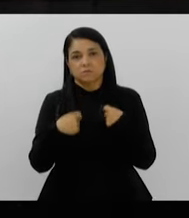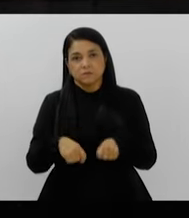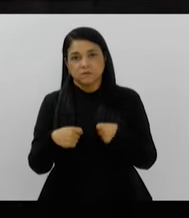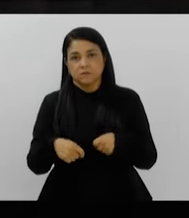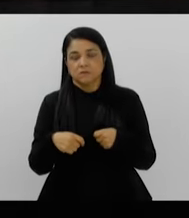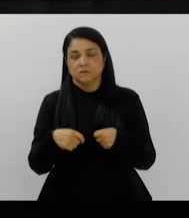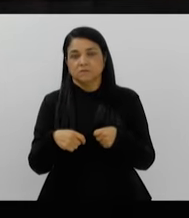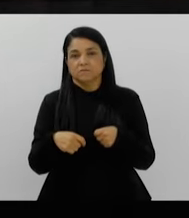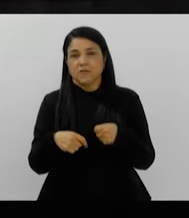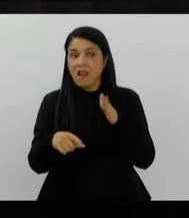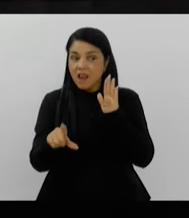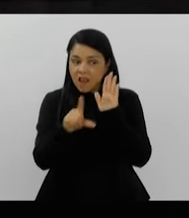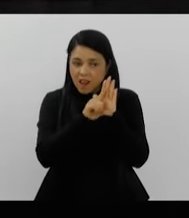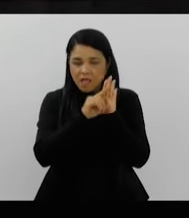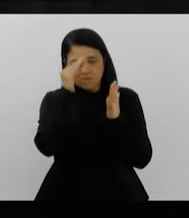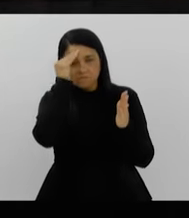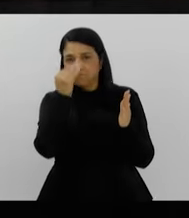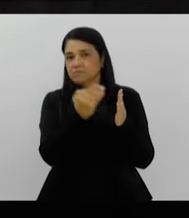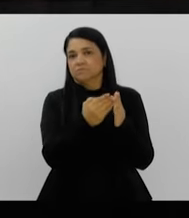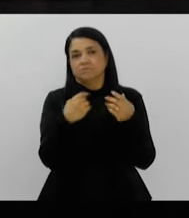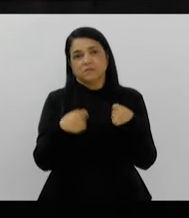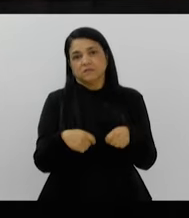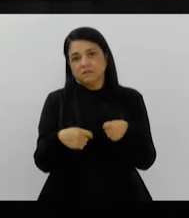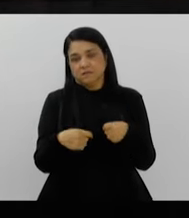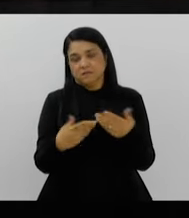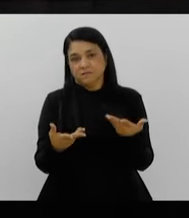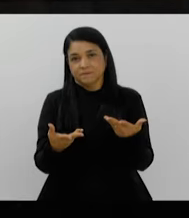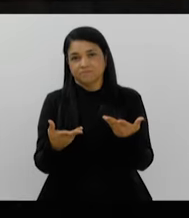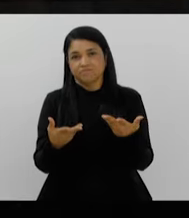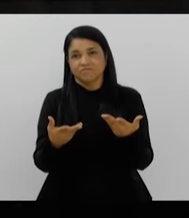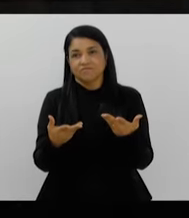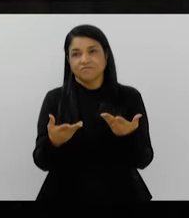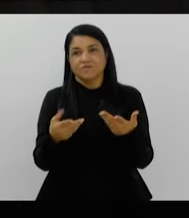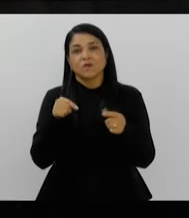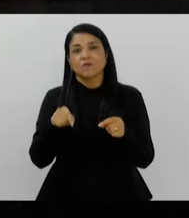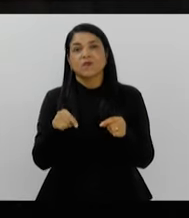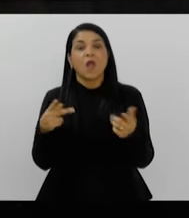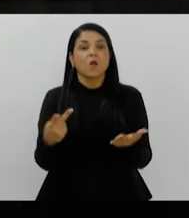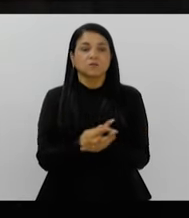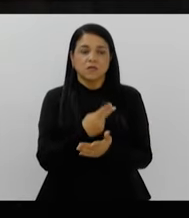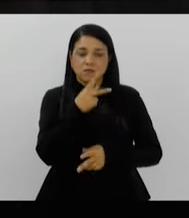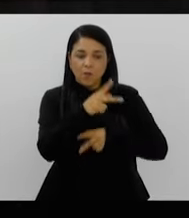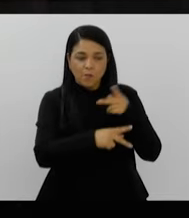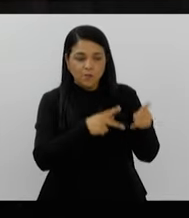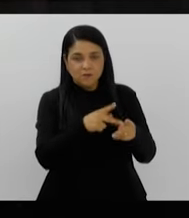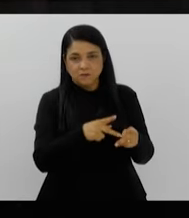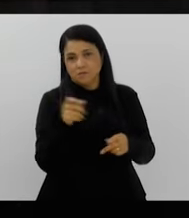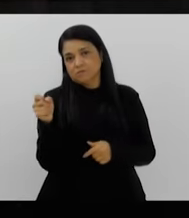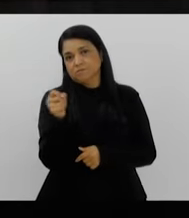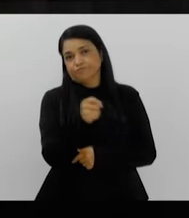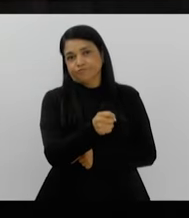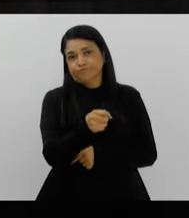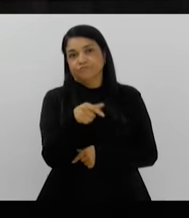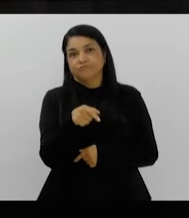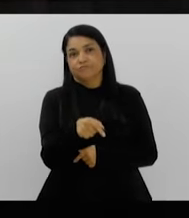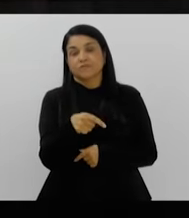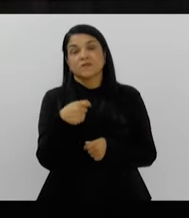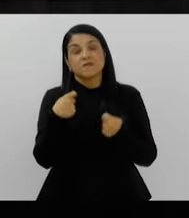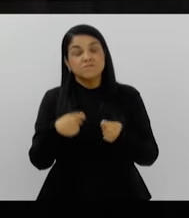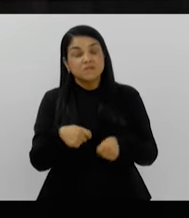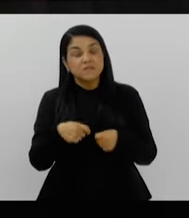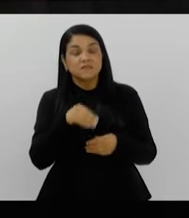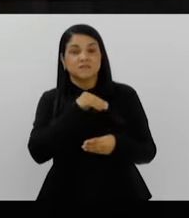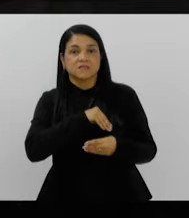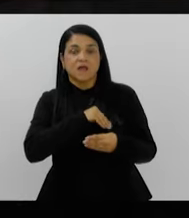Então, esse lado da corda enforca o assalariado, sobretudo aqueles que dependem de um piso